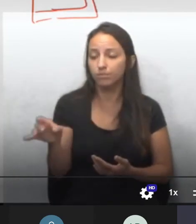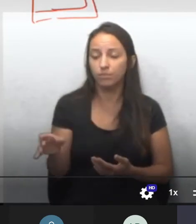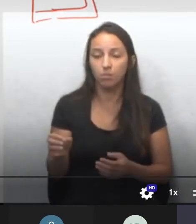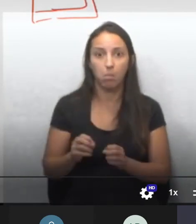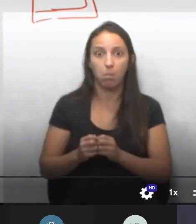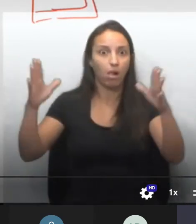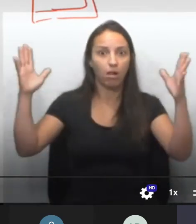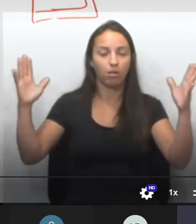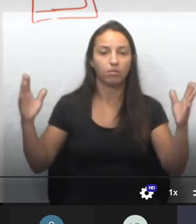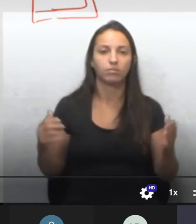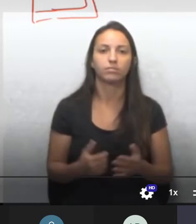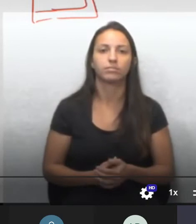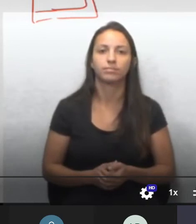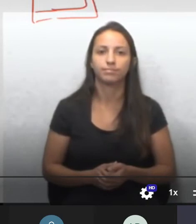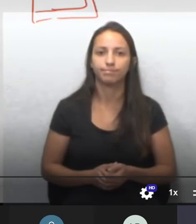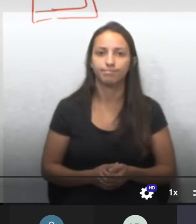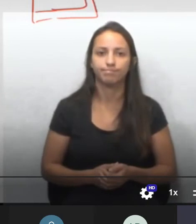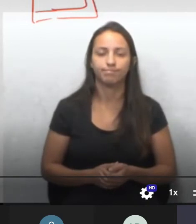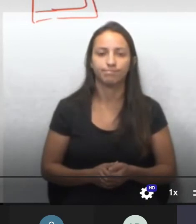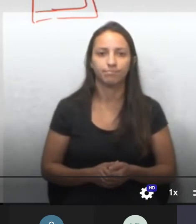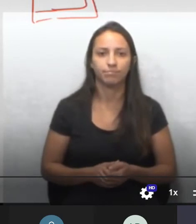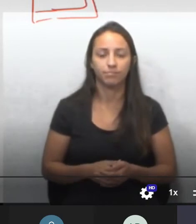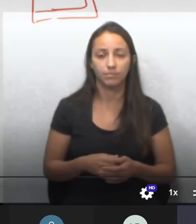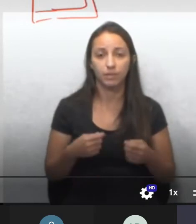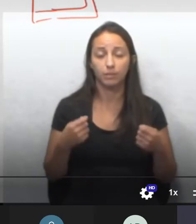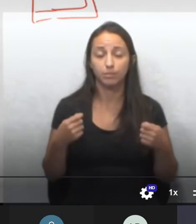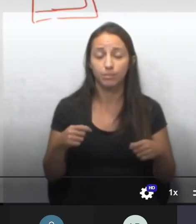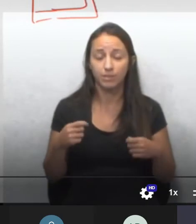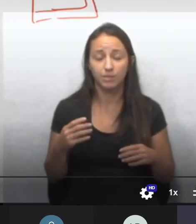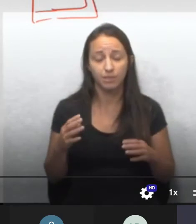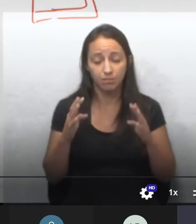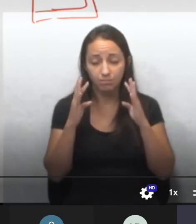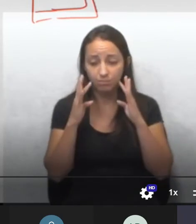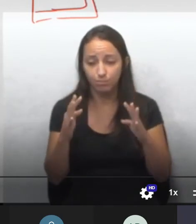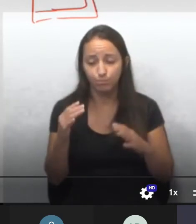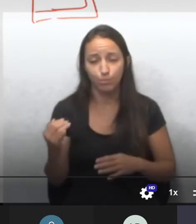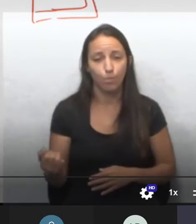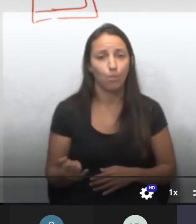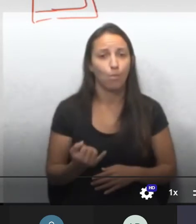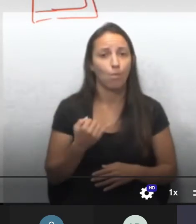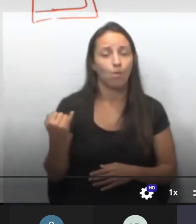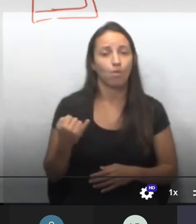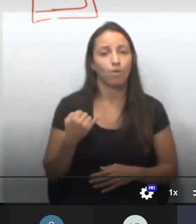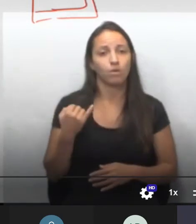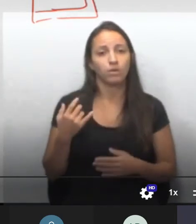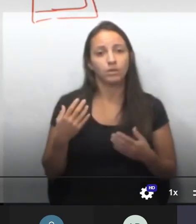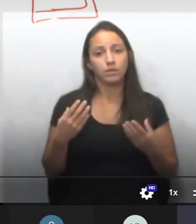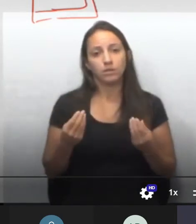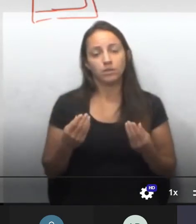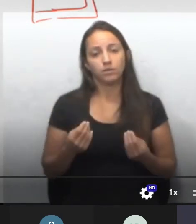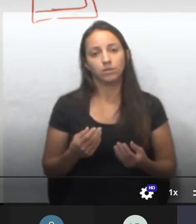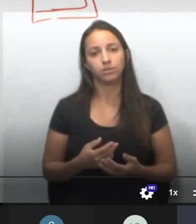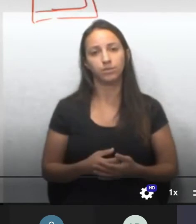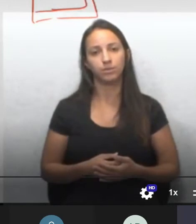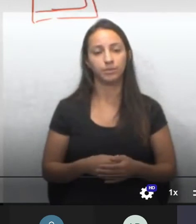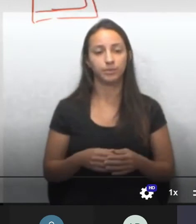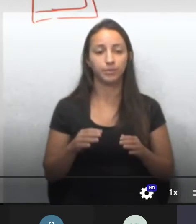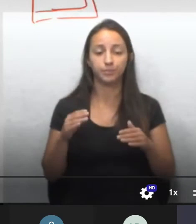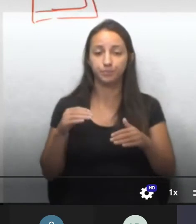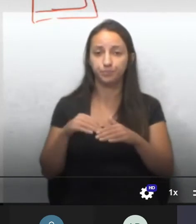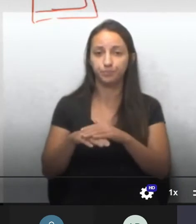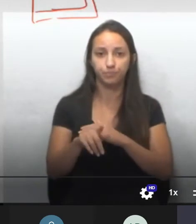e pronto, explode tudo? Tá? Nós temos que ser muito, muito criteriosos mesmo quanto a isso. Então, depósito